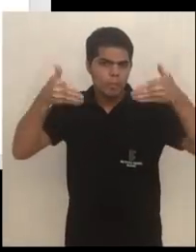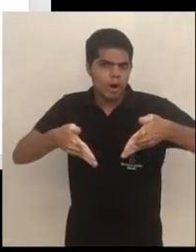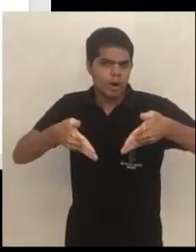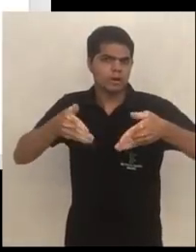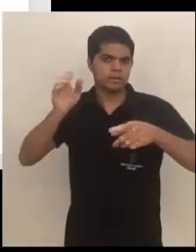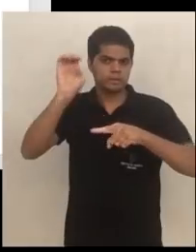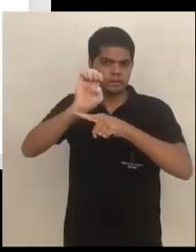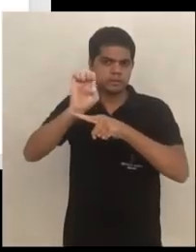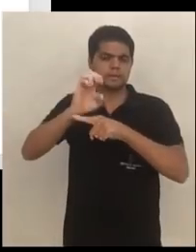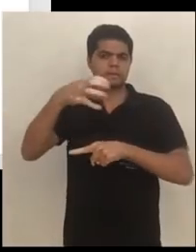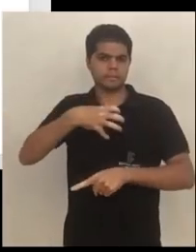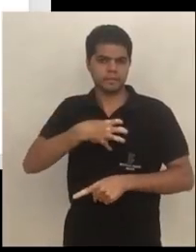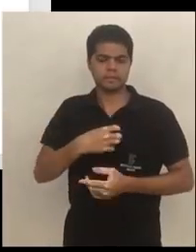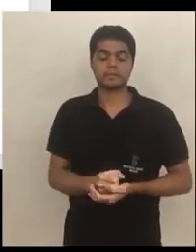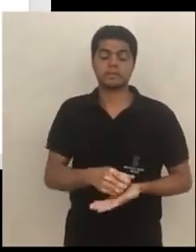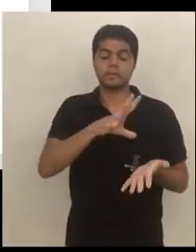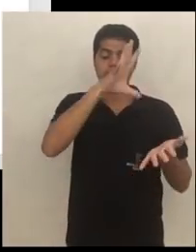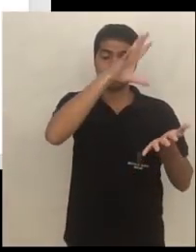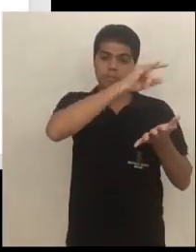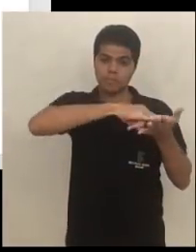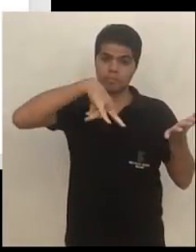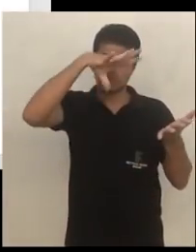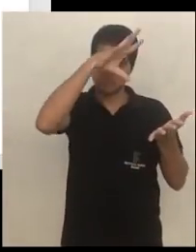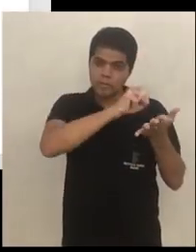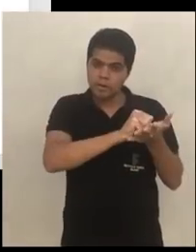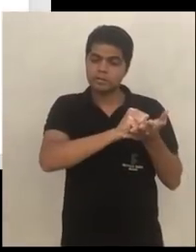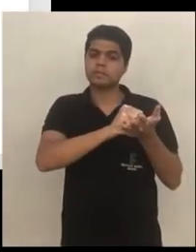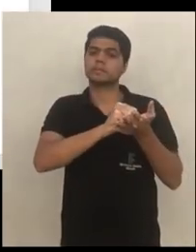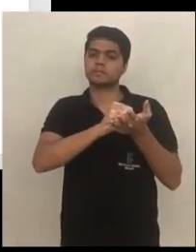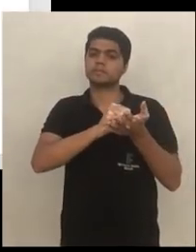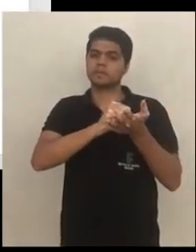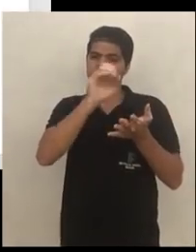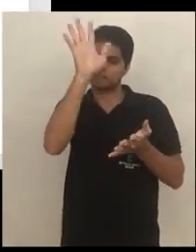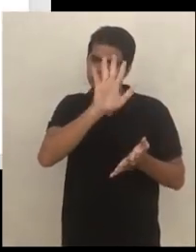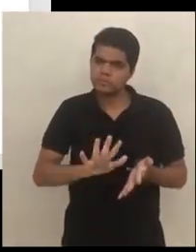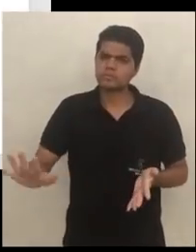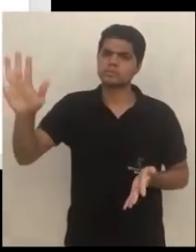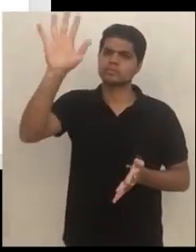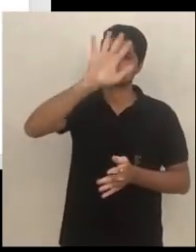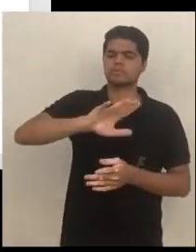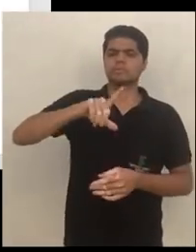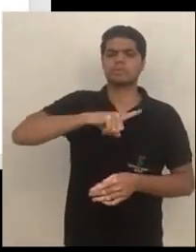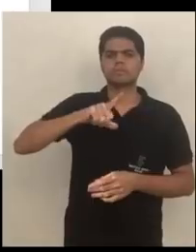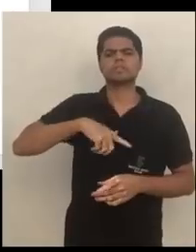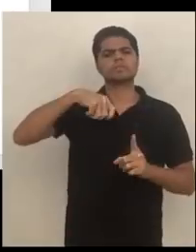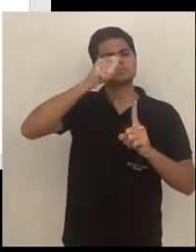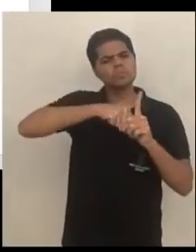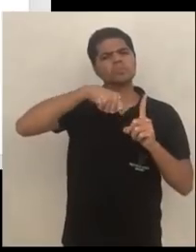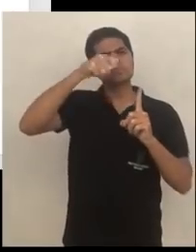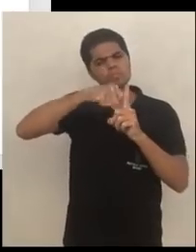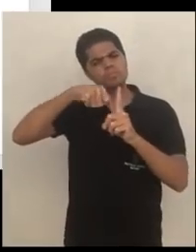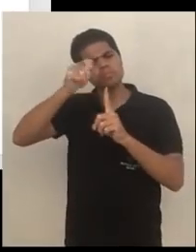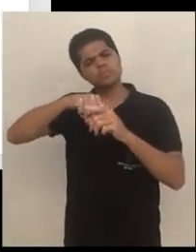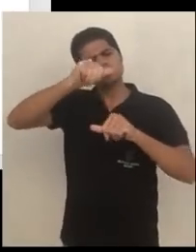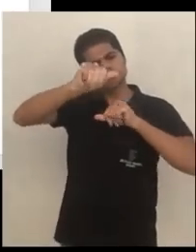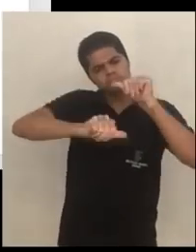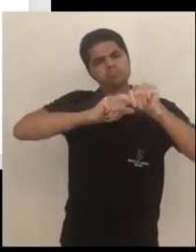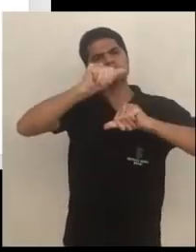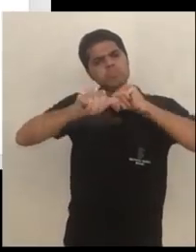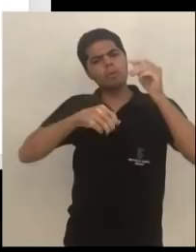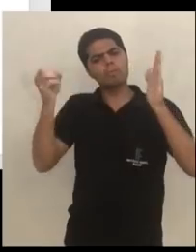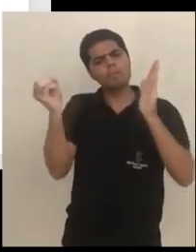esse cadastro nacional que ele é atualizado mensalmente. Eu estou aqui com dados de 30 de junho de